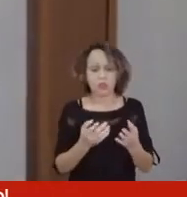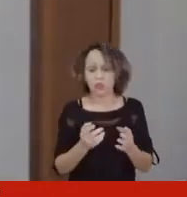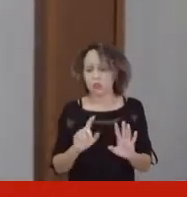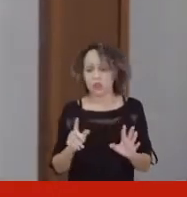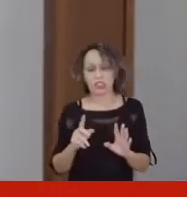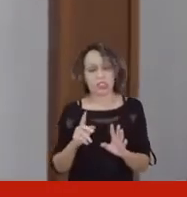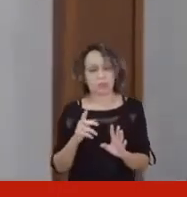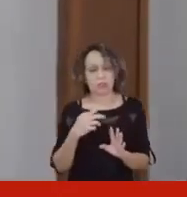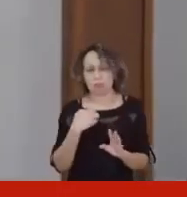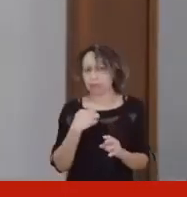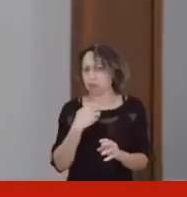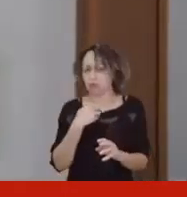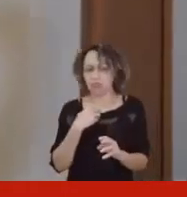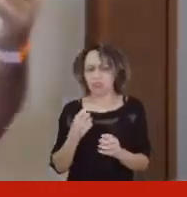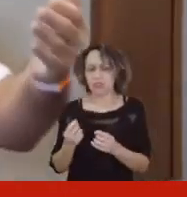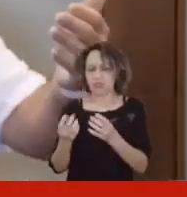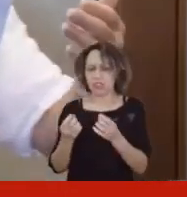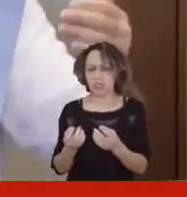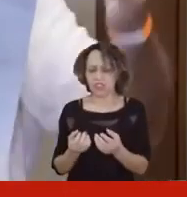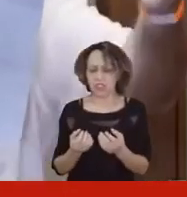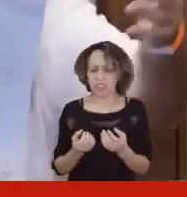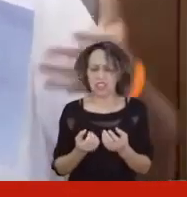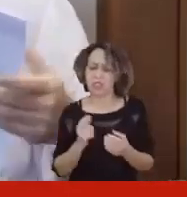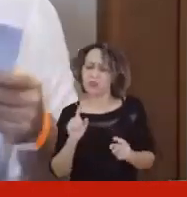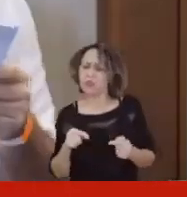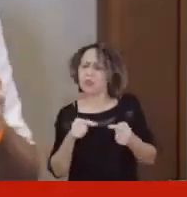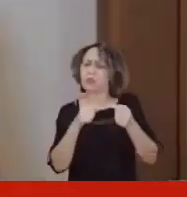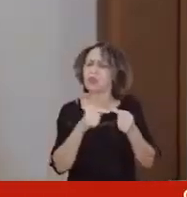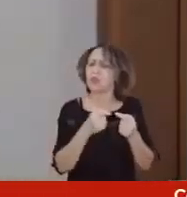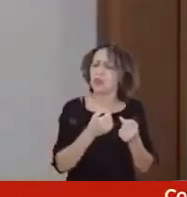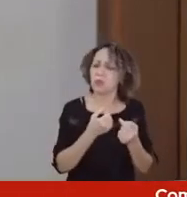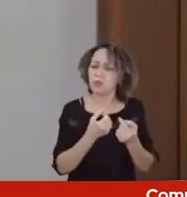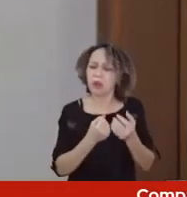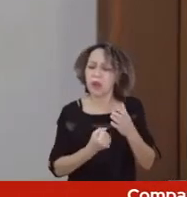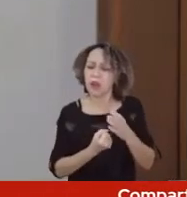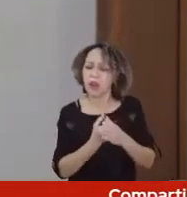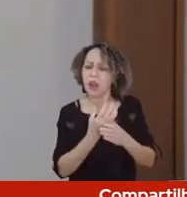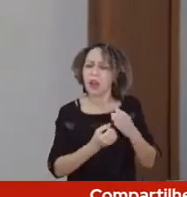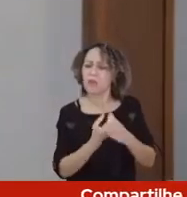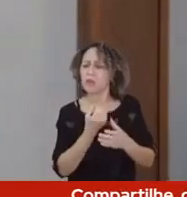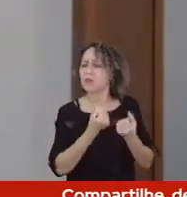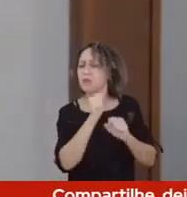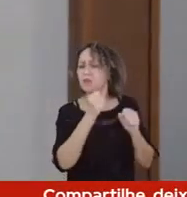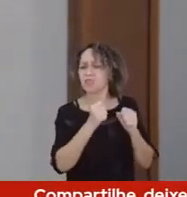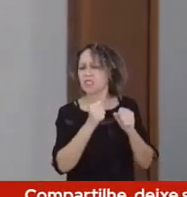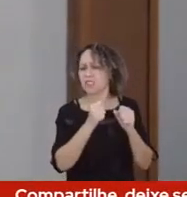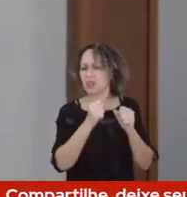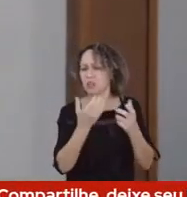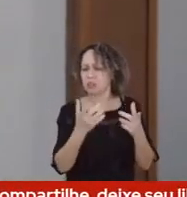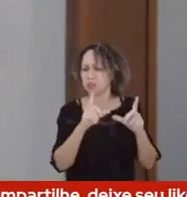isso acaba impactando na capacidade da empresa de produzir e de aumentar, principalmente, as unidades de refino.